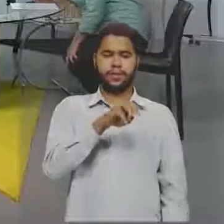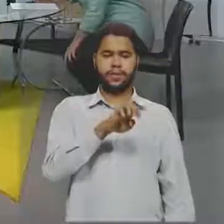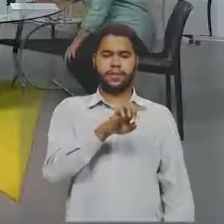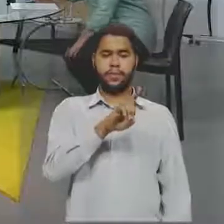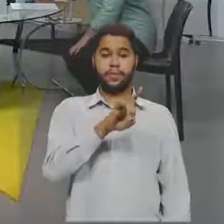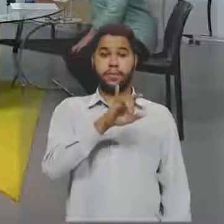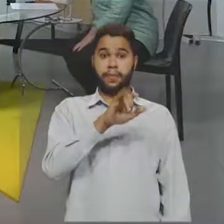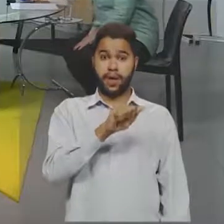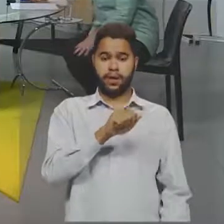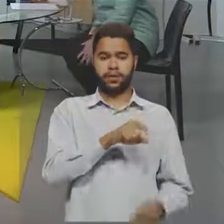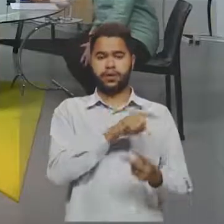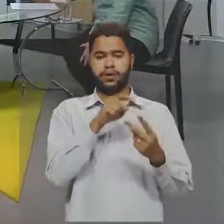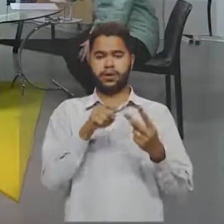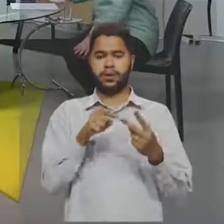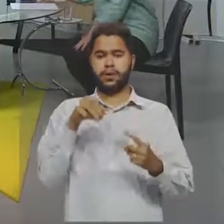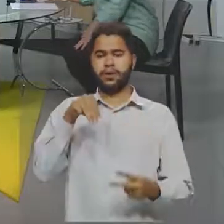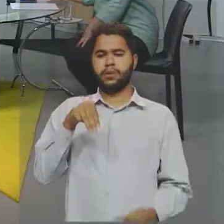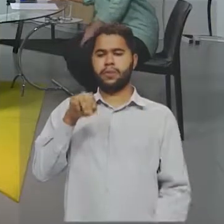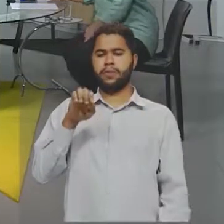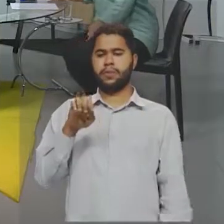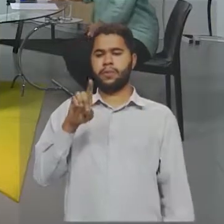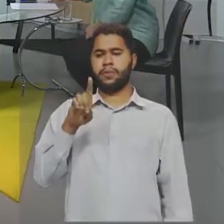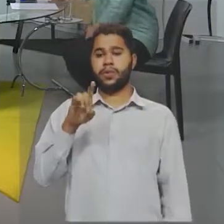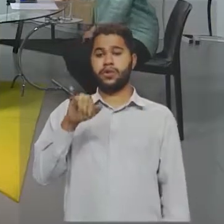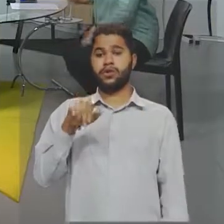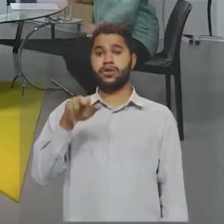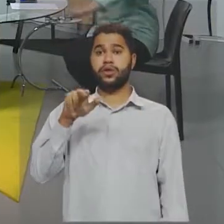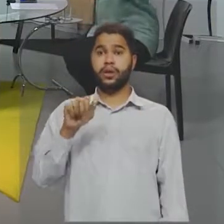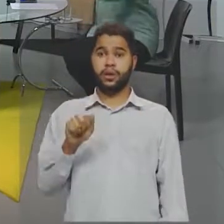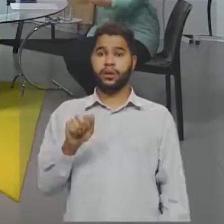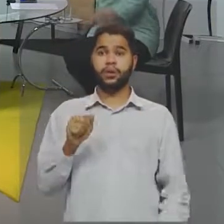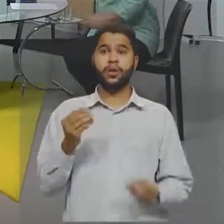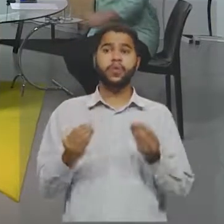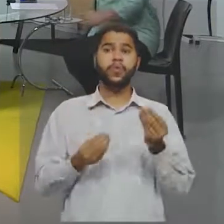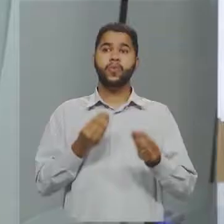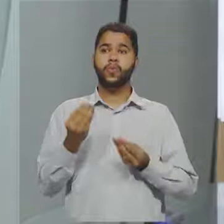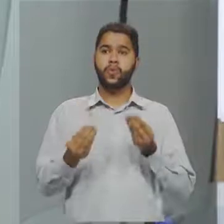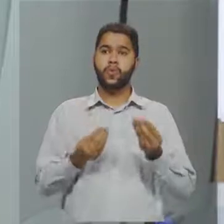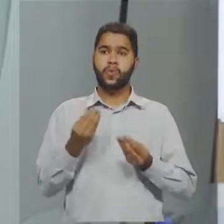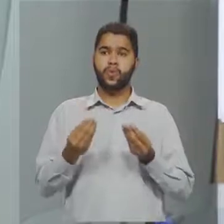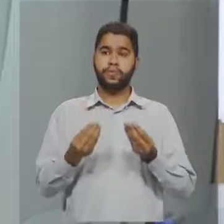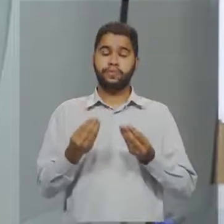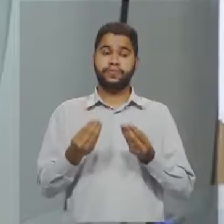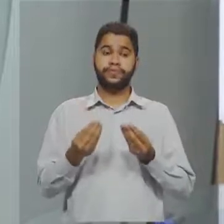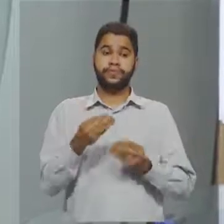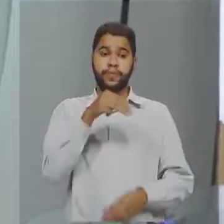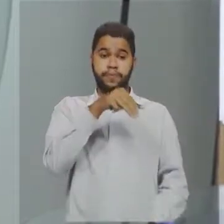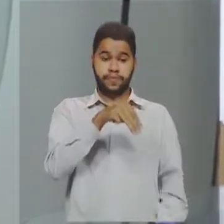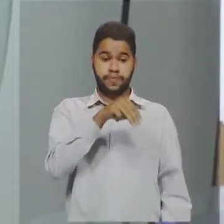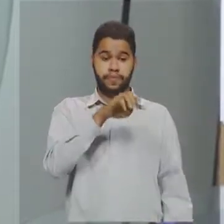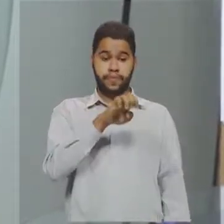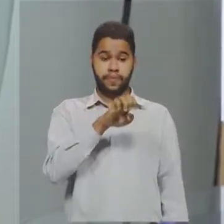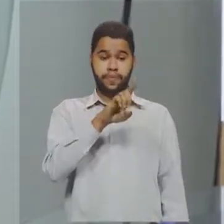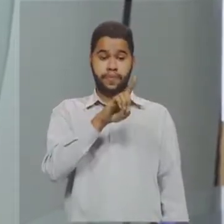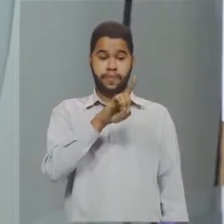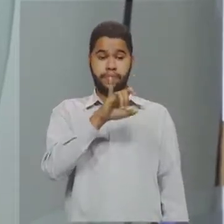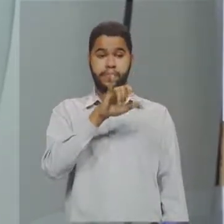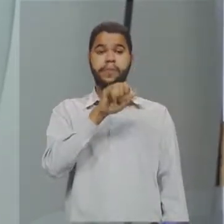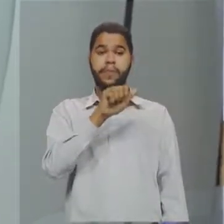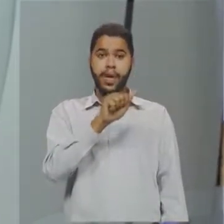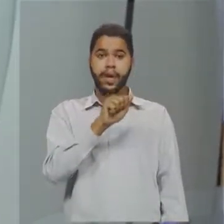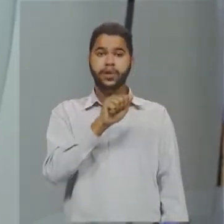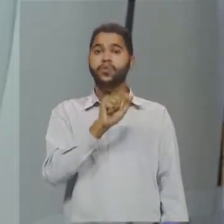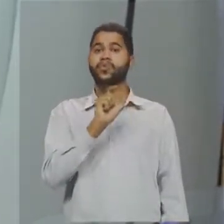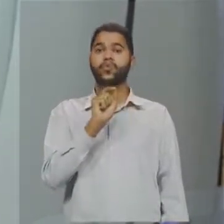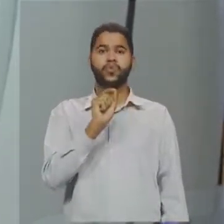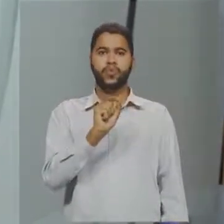mediana? Obrigado pela pergunta. A média, no caso, nós temos que